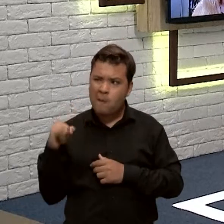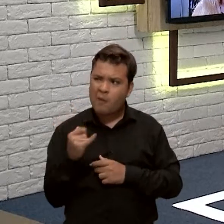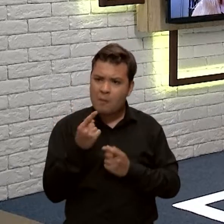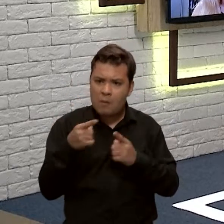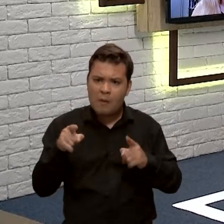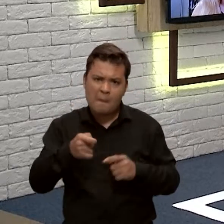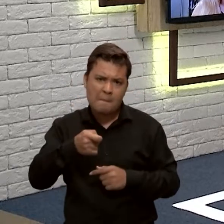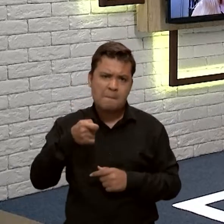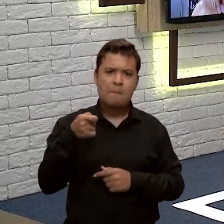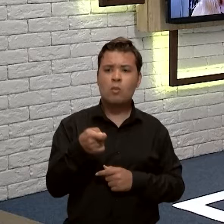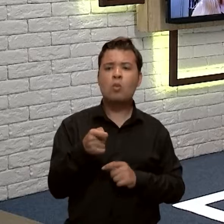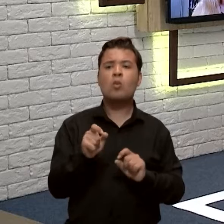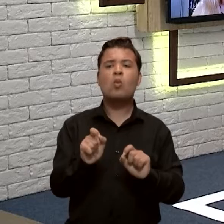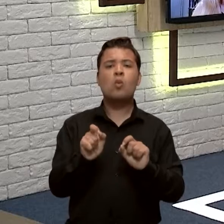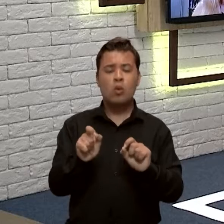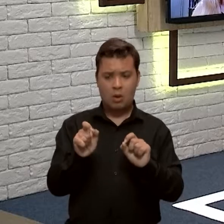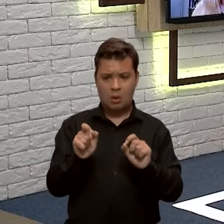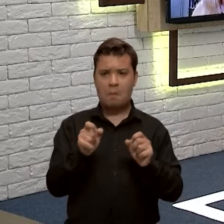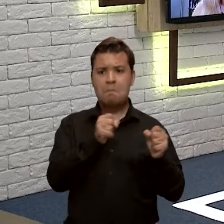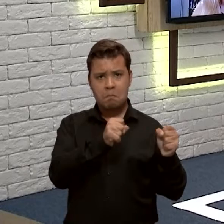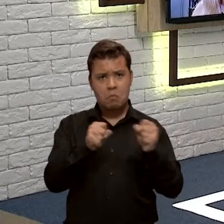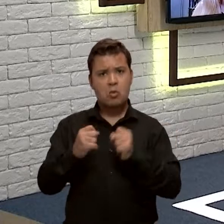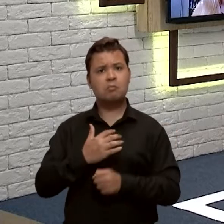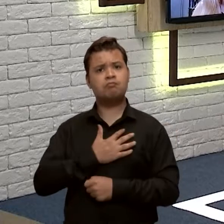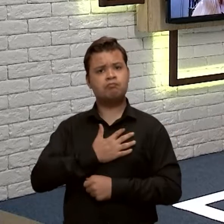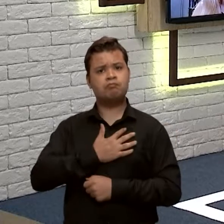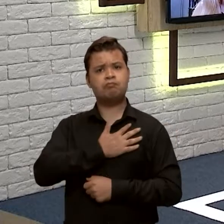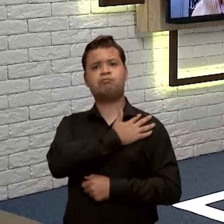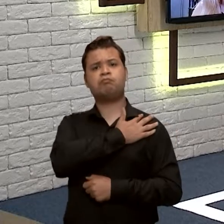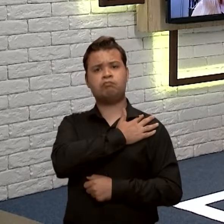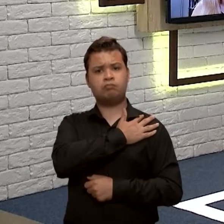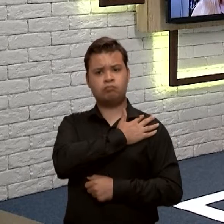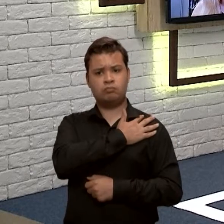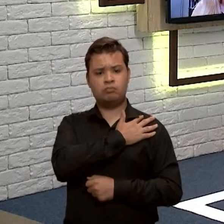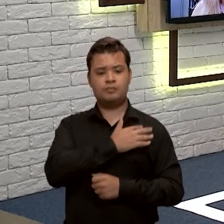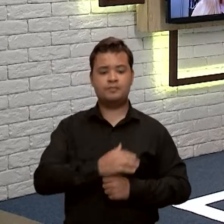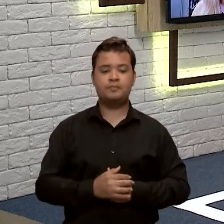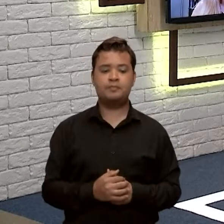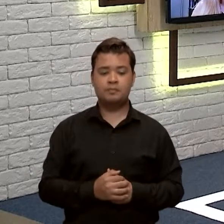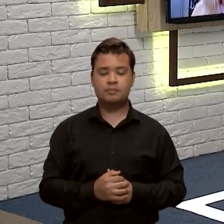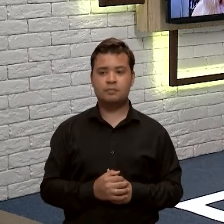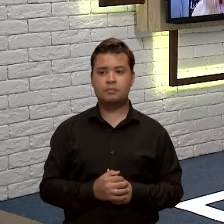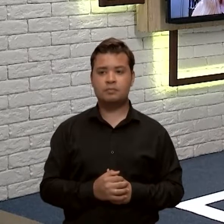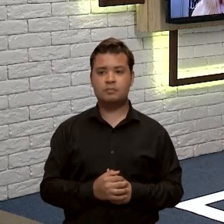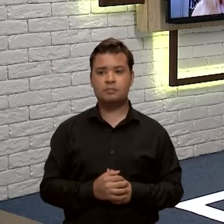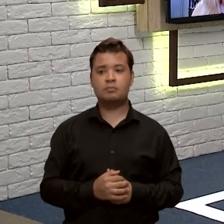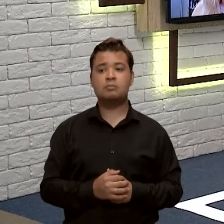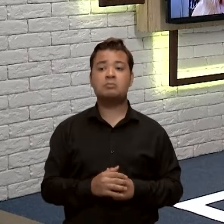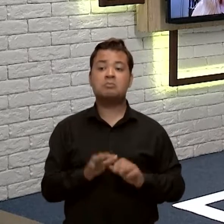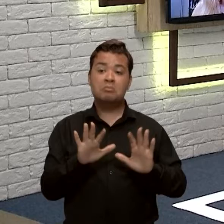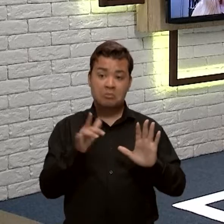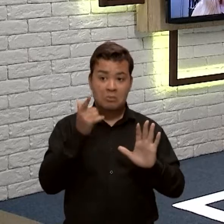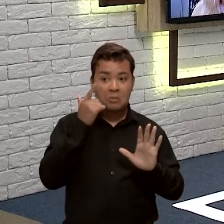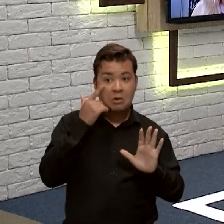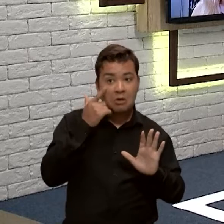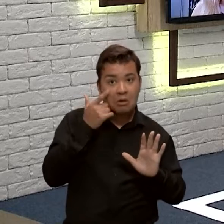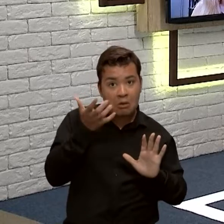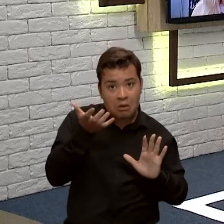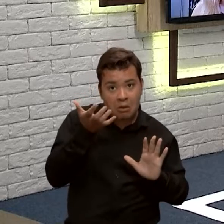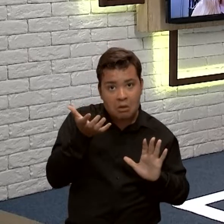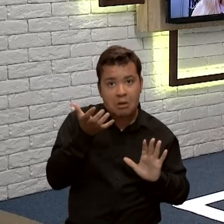legitimação do poder militar. Vide, só para, se alguém quiser conferir, toda